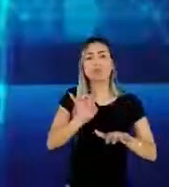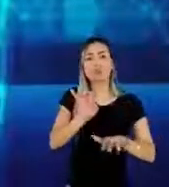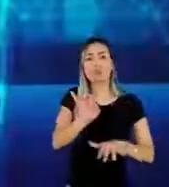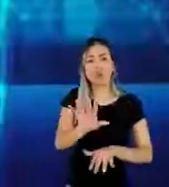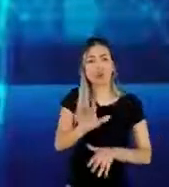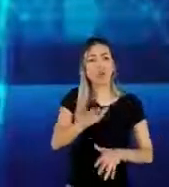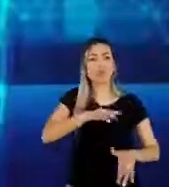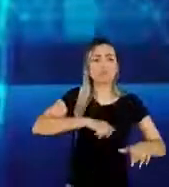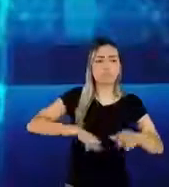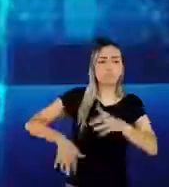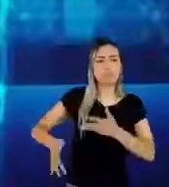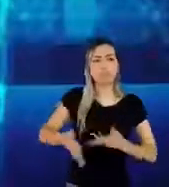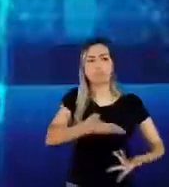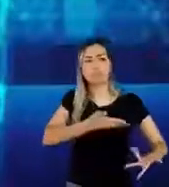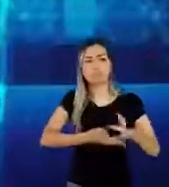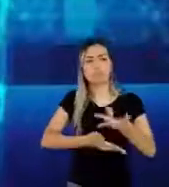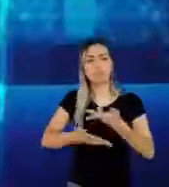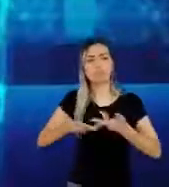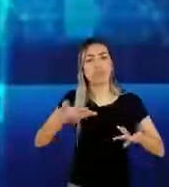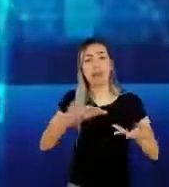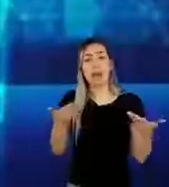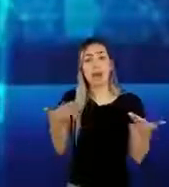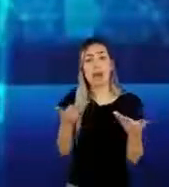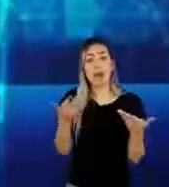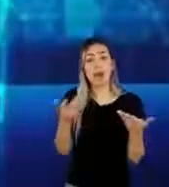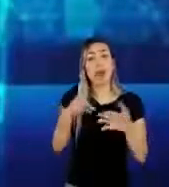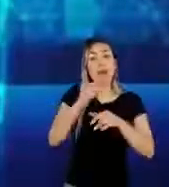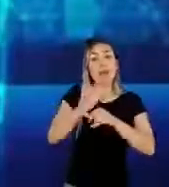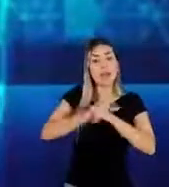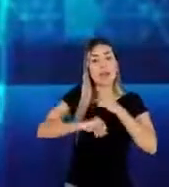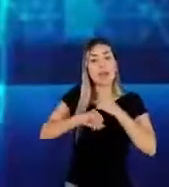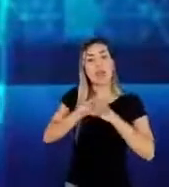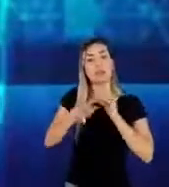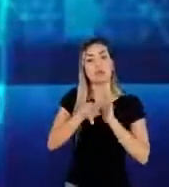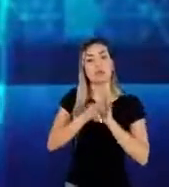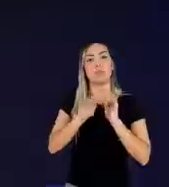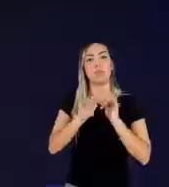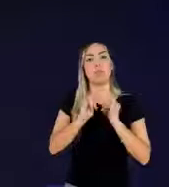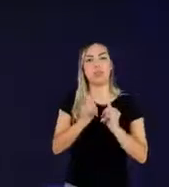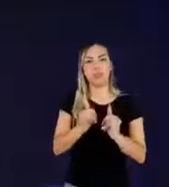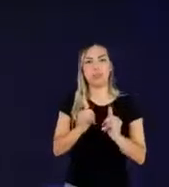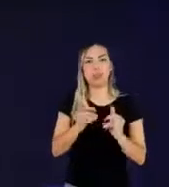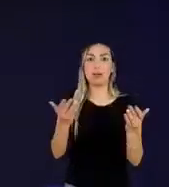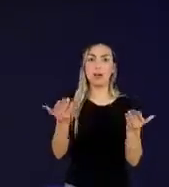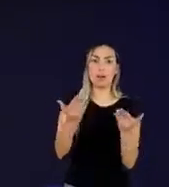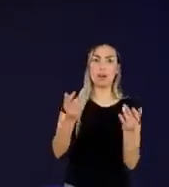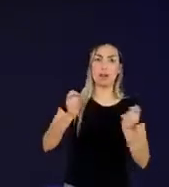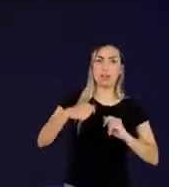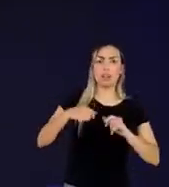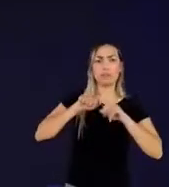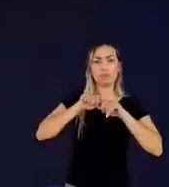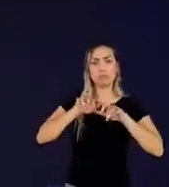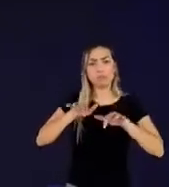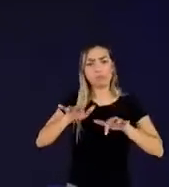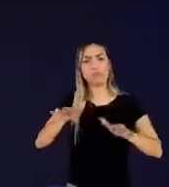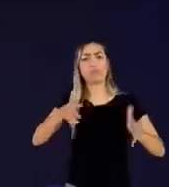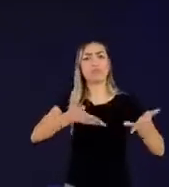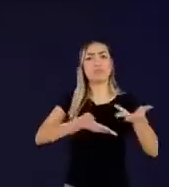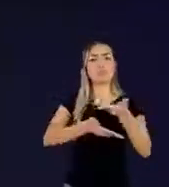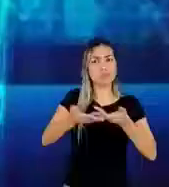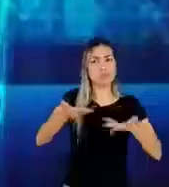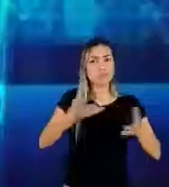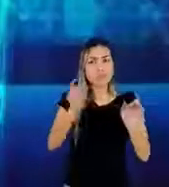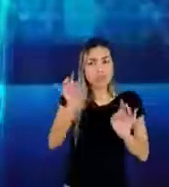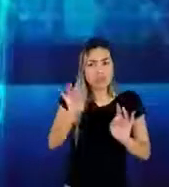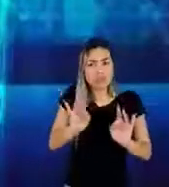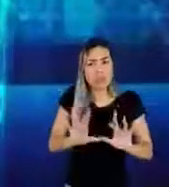numa verdadeira internet de energia, pelo fato de agora transportar elétrons em bidirecional e mais do que isso,